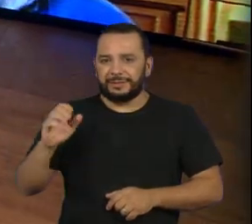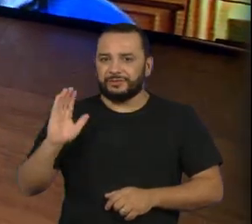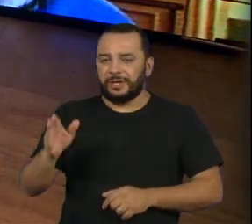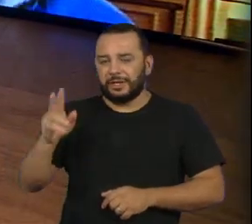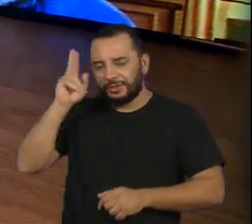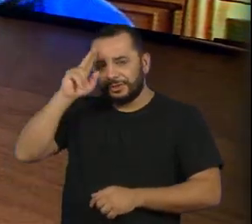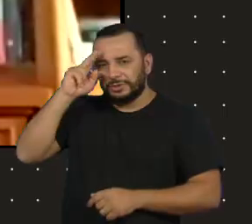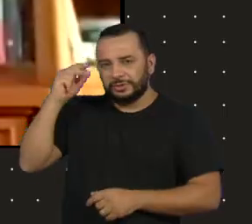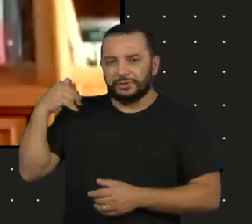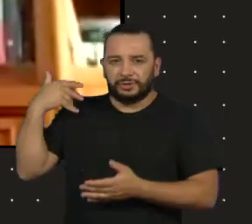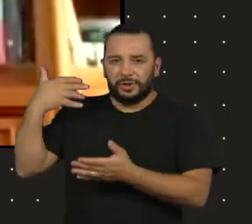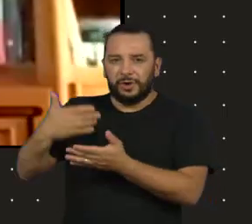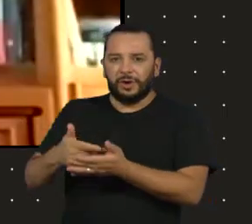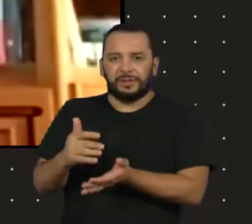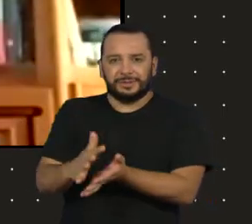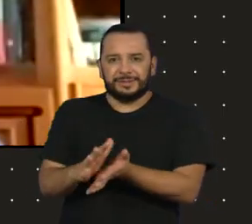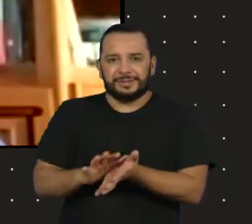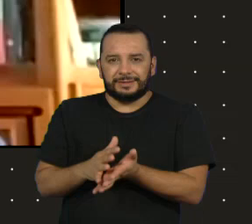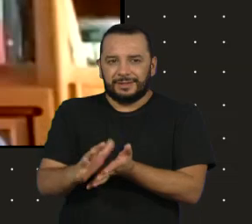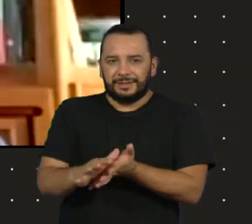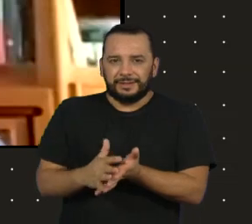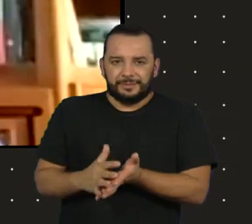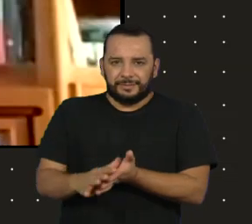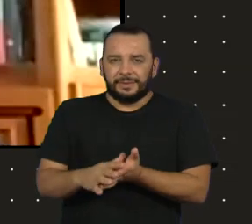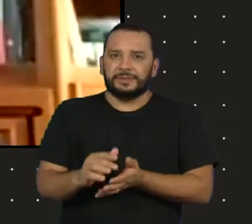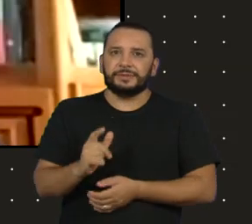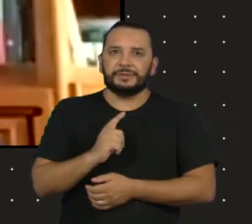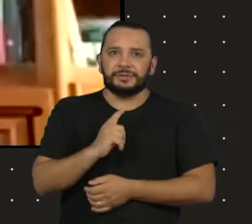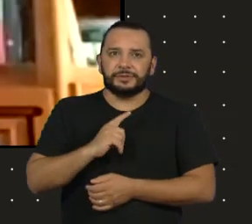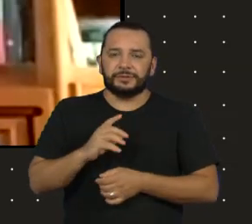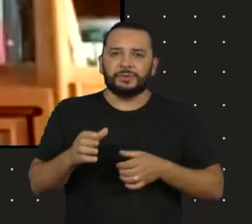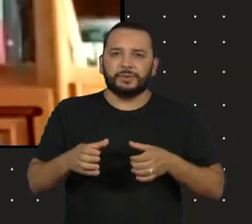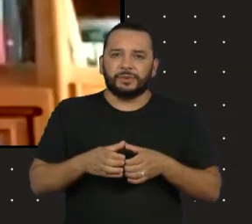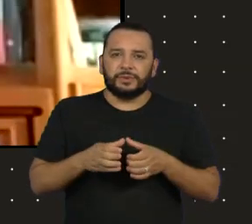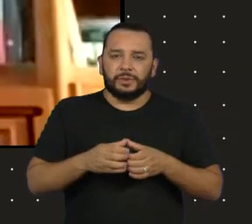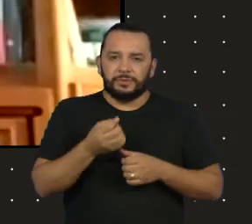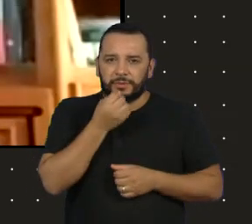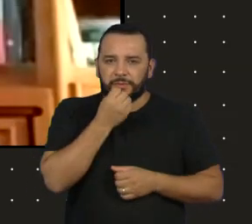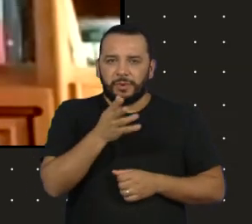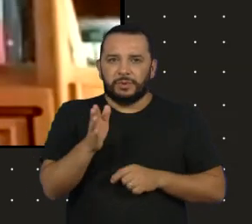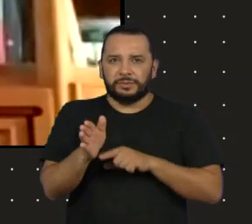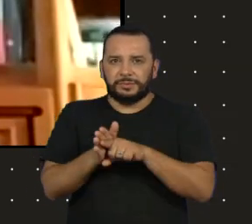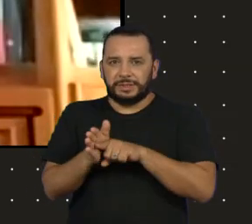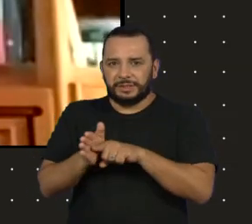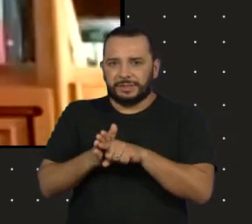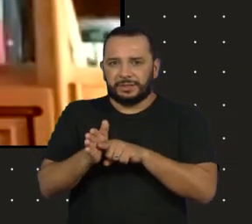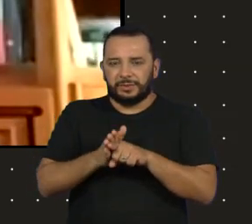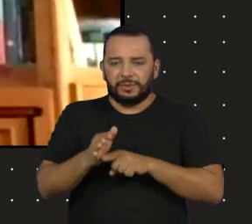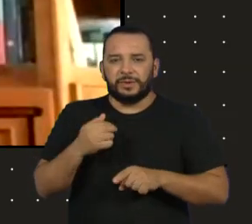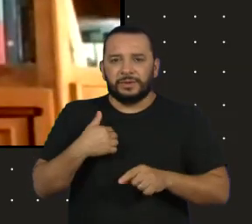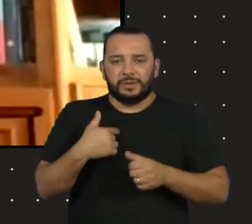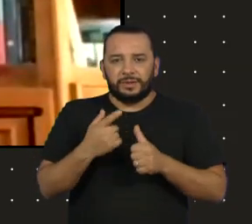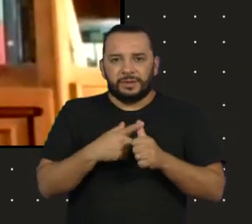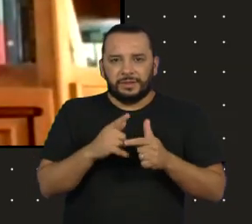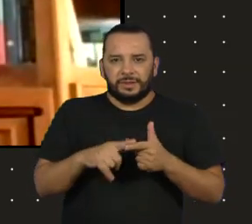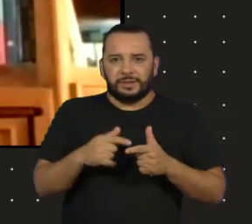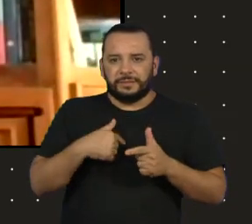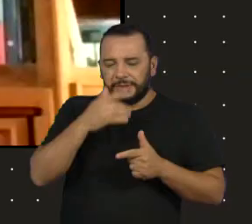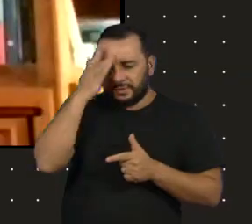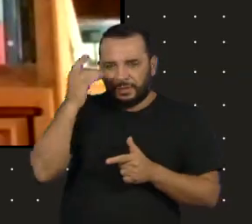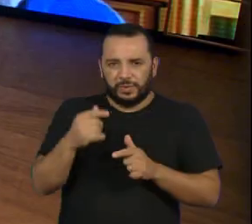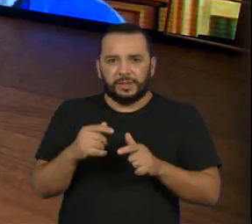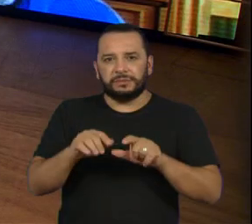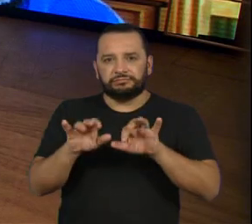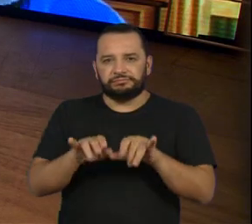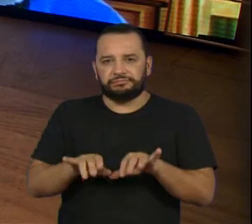História do Samba. Para isso, eu reuni uma equipe muito boa de pesquisadores,